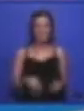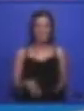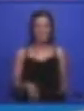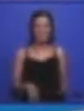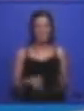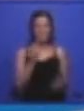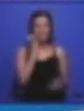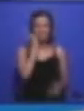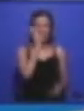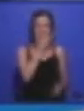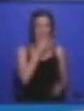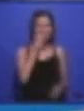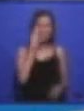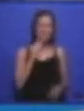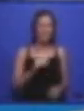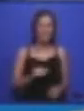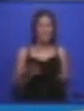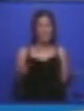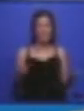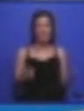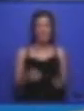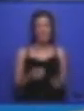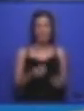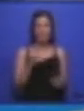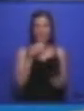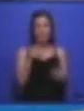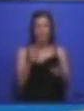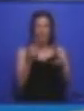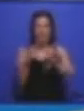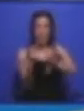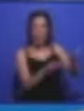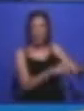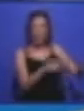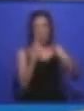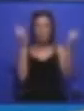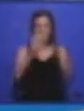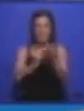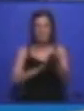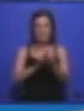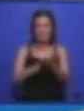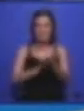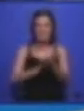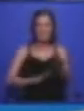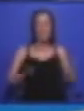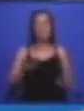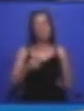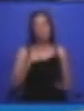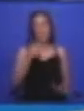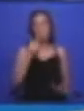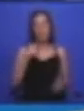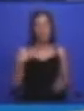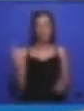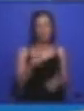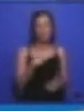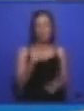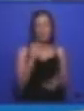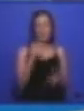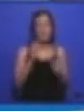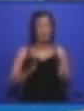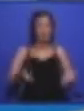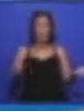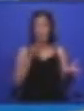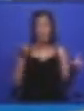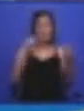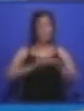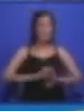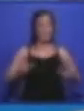Já ouvi nomes piores. Não dá, não dá para cortar essa parte. Pronto, já percebemos todos, Júlio. Nem vale a pena dizer